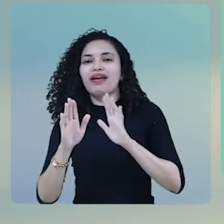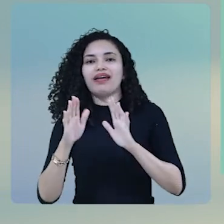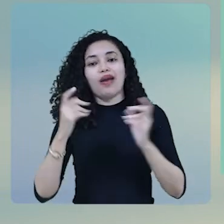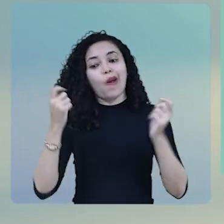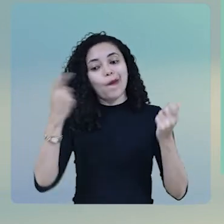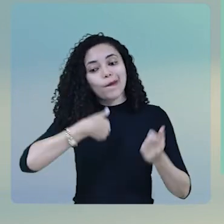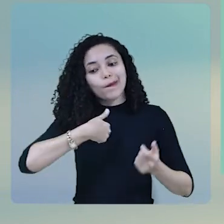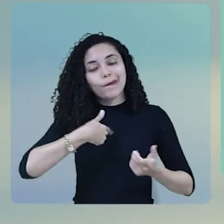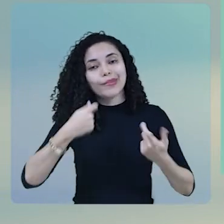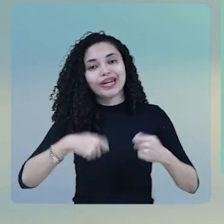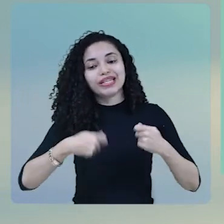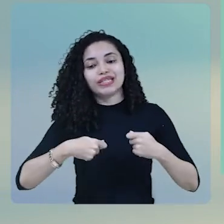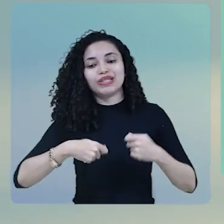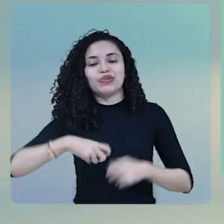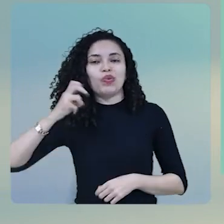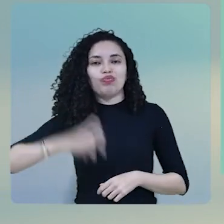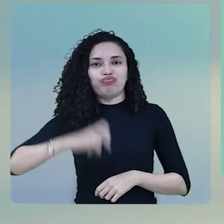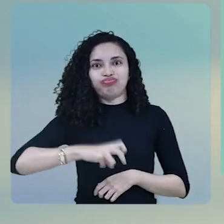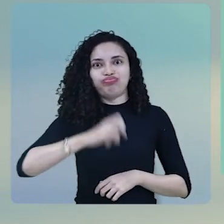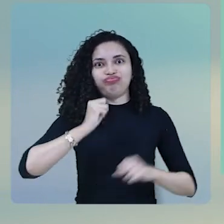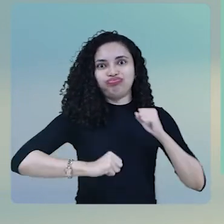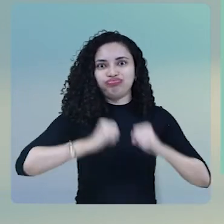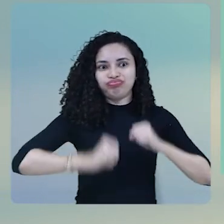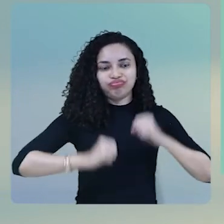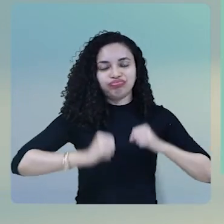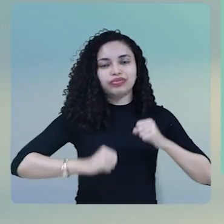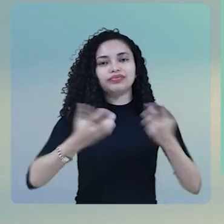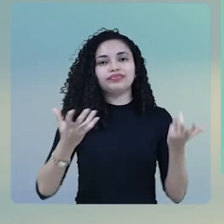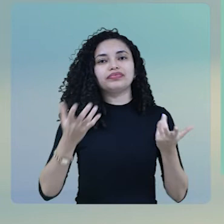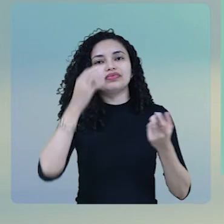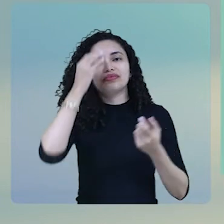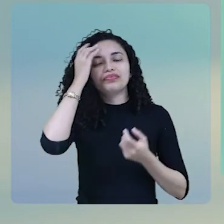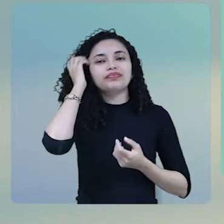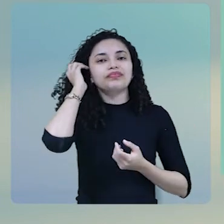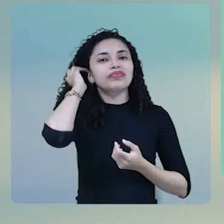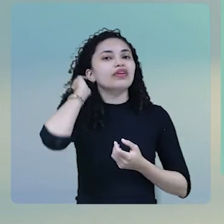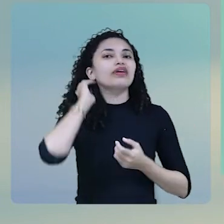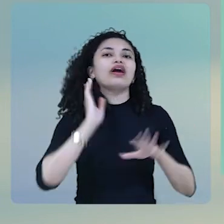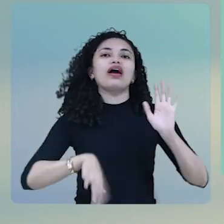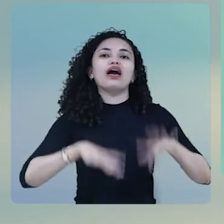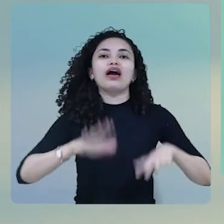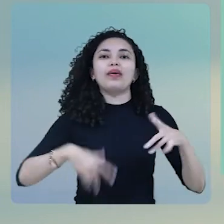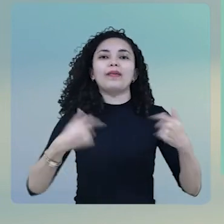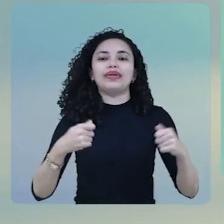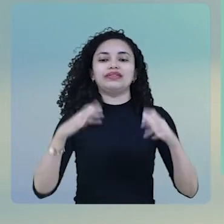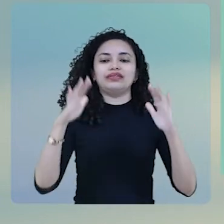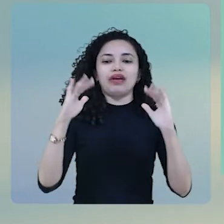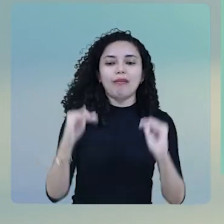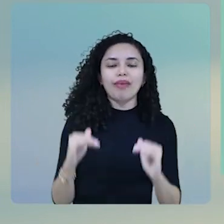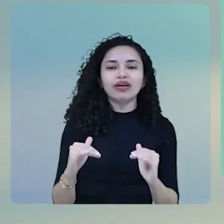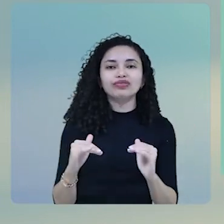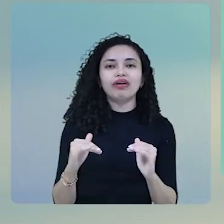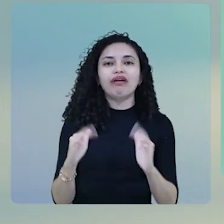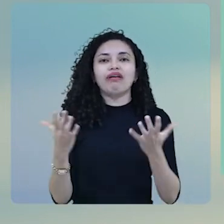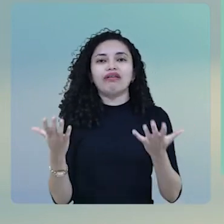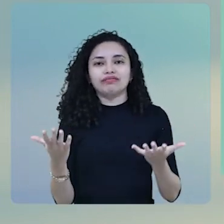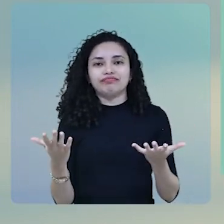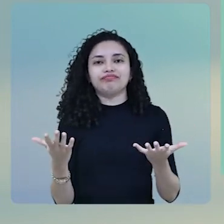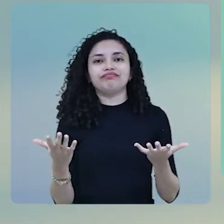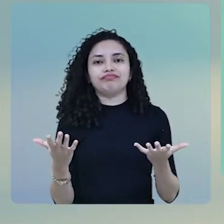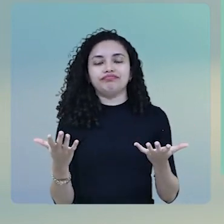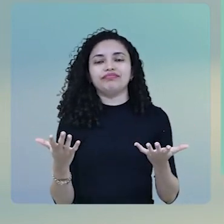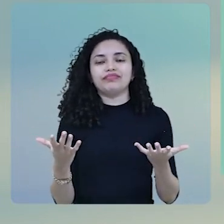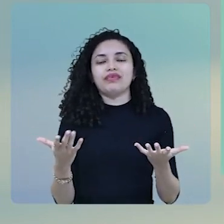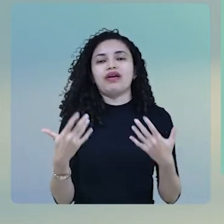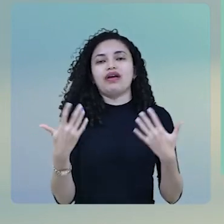Quem aqui já brincou de pega-pega, né? Em que eu preciso correr, me deslocar, muitas vezes me esquivar, me abaixar, ir para um lado e para o